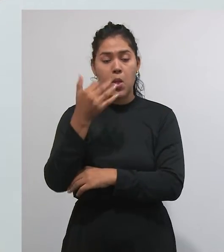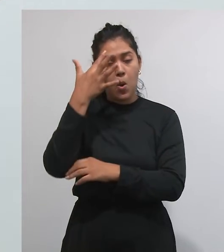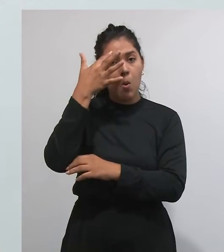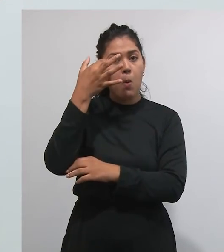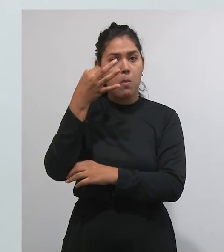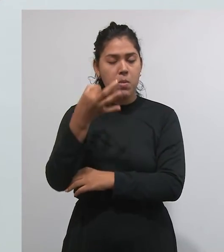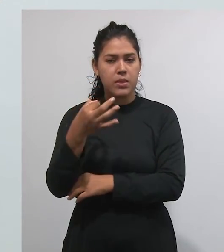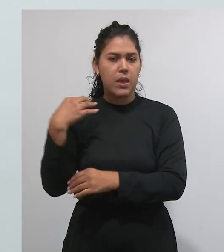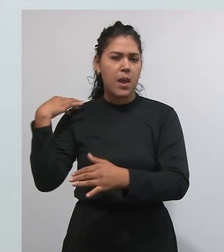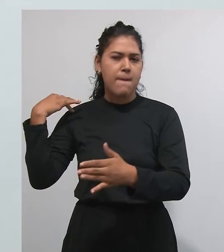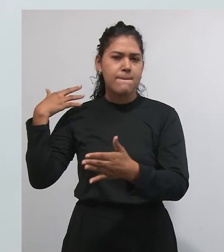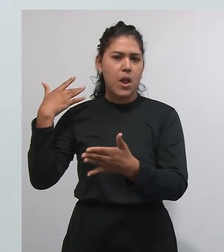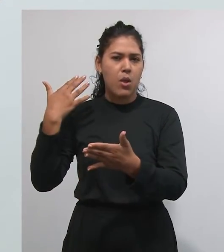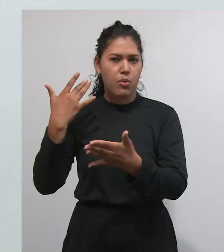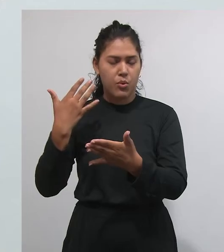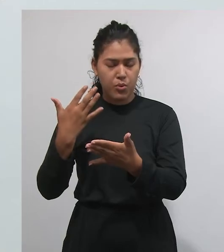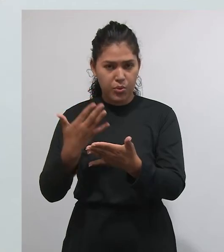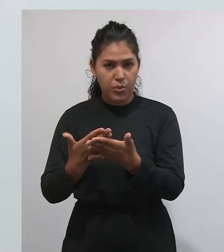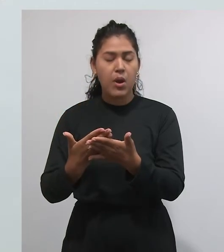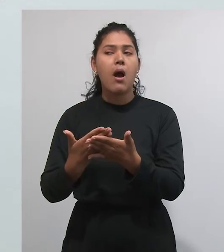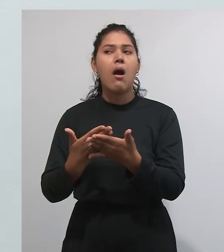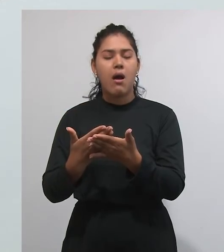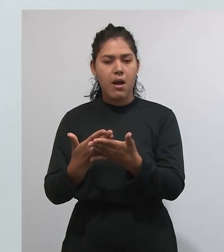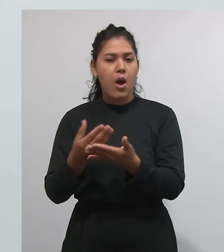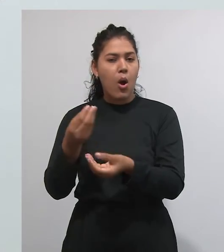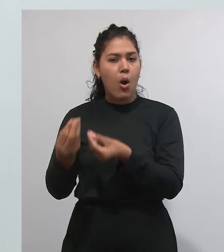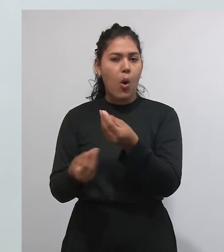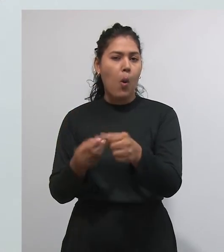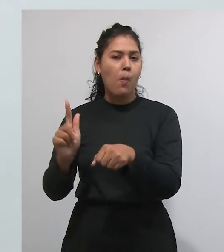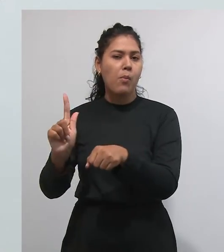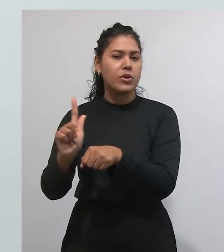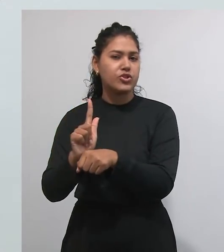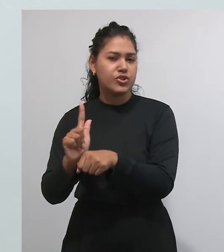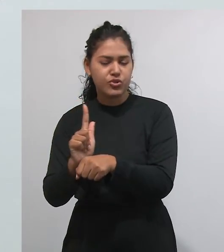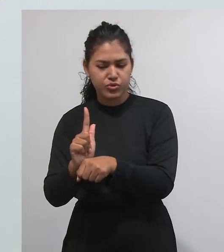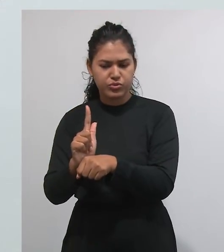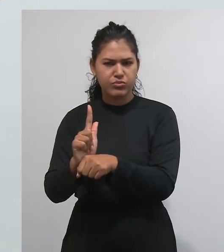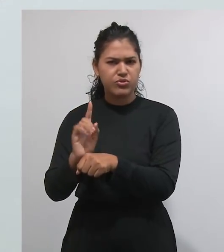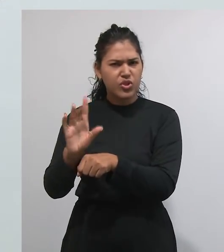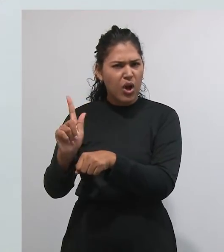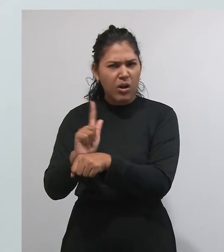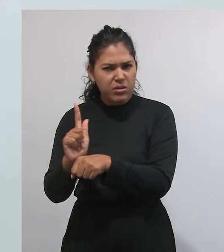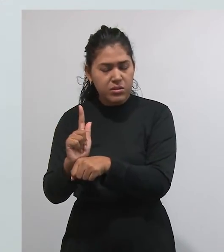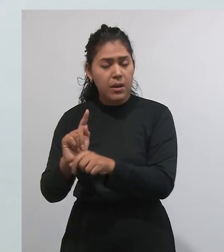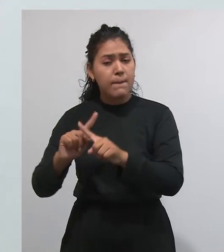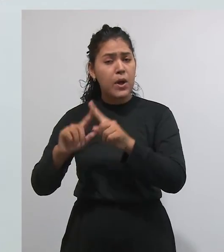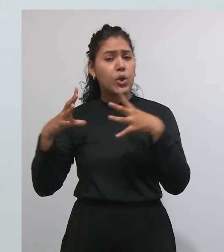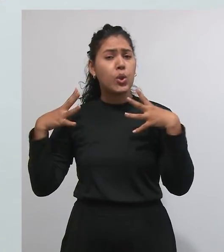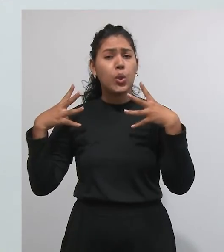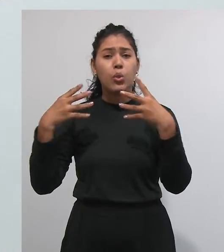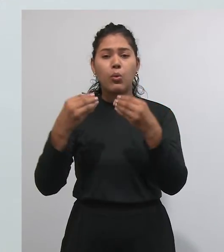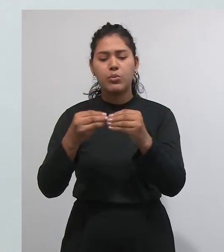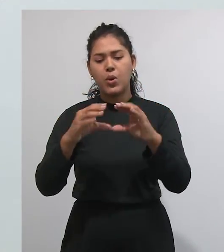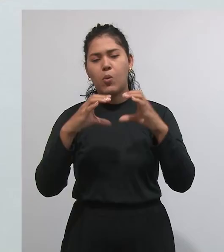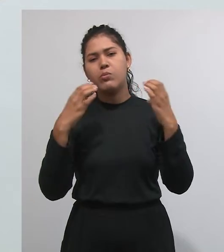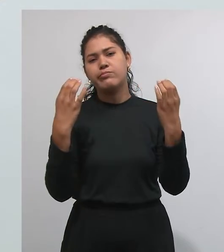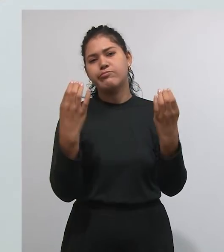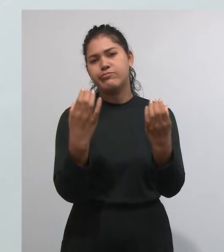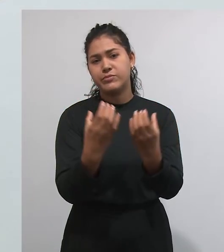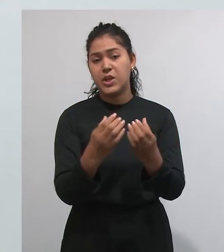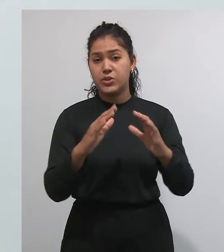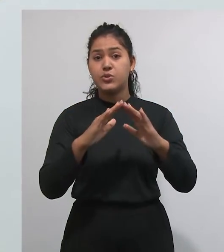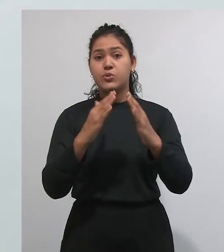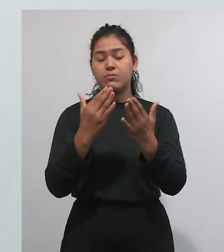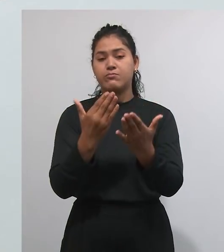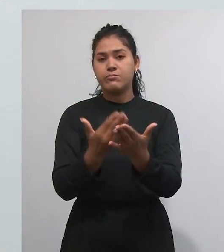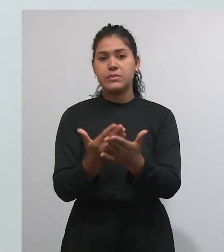desse processo e atuar, especialmente o gestor, mas não o gestor unicamente, e o educador e toda a comunidade,